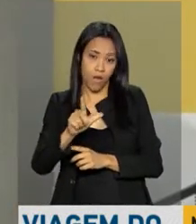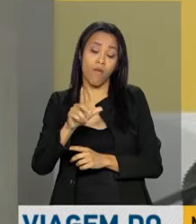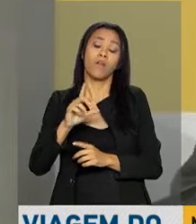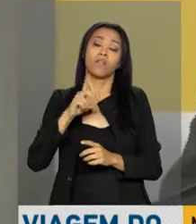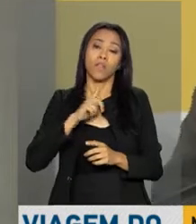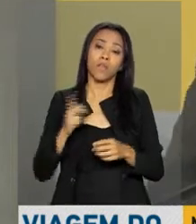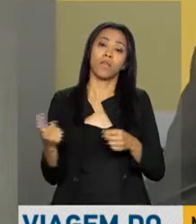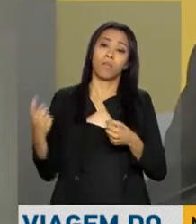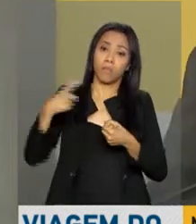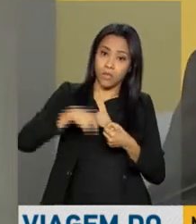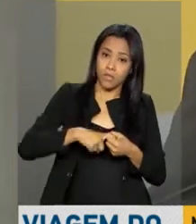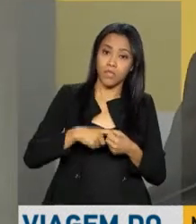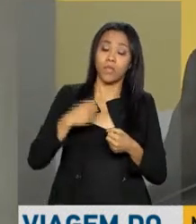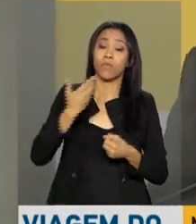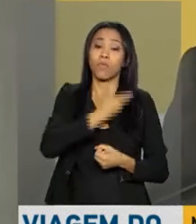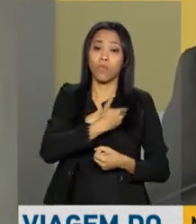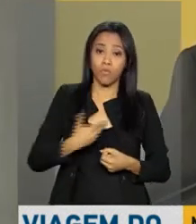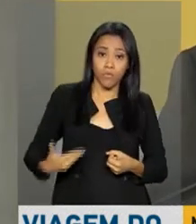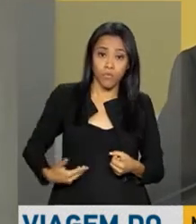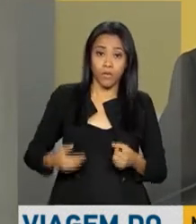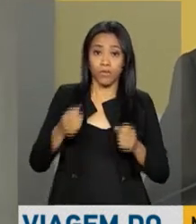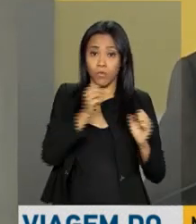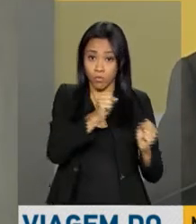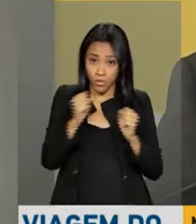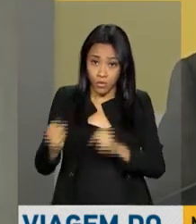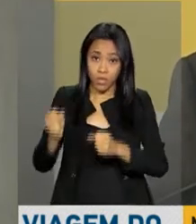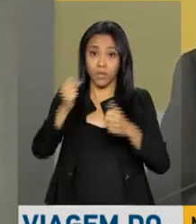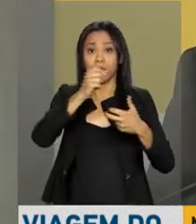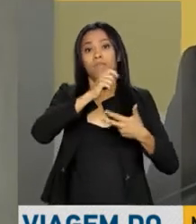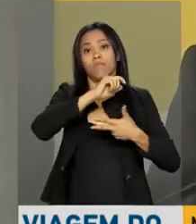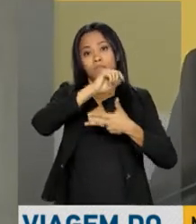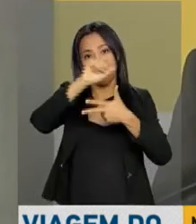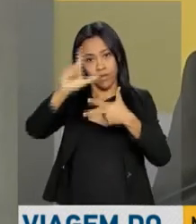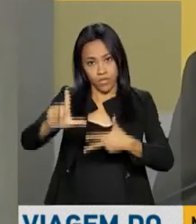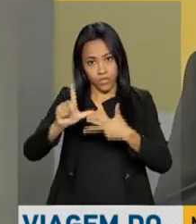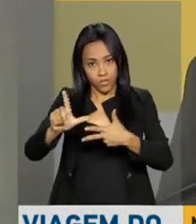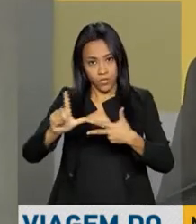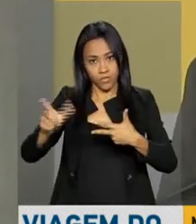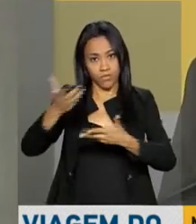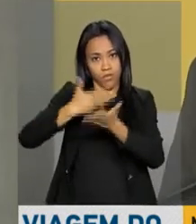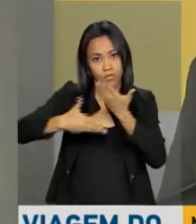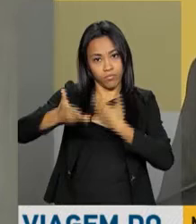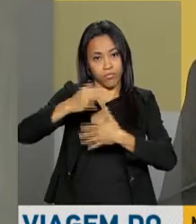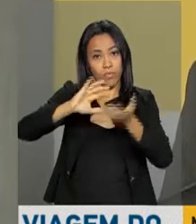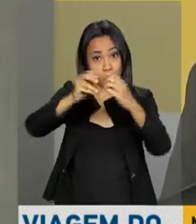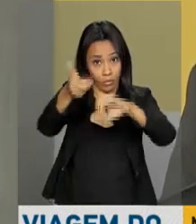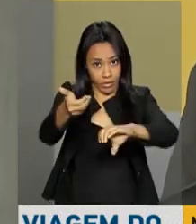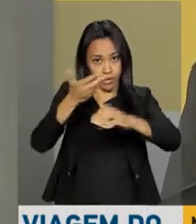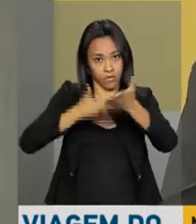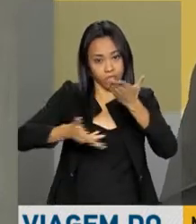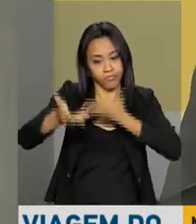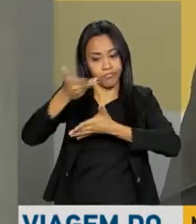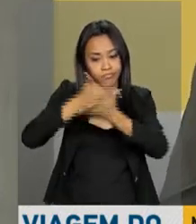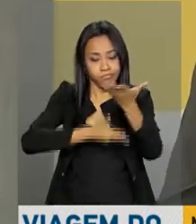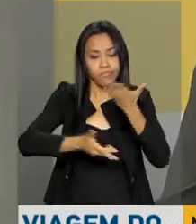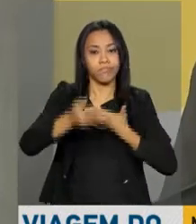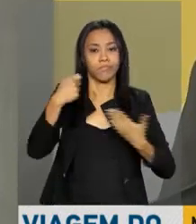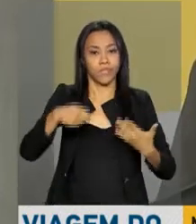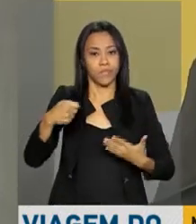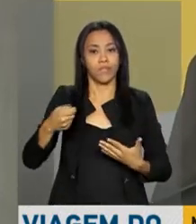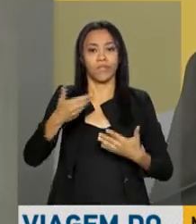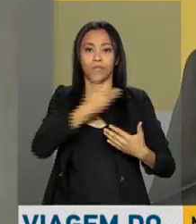governar autoritariamente você tem que ter o apoio do poder legislativo e portanto a palavra